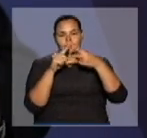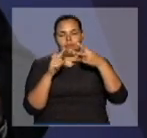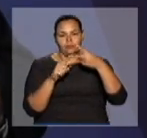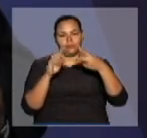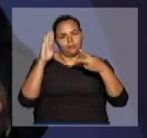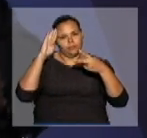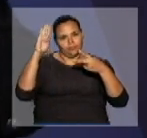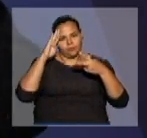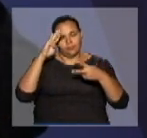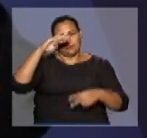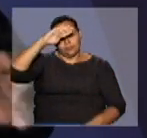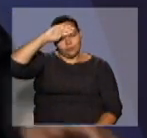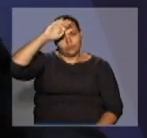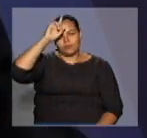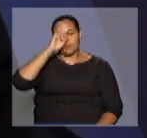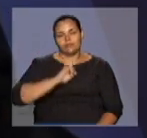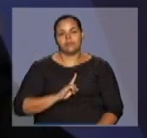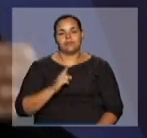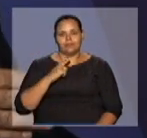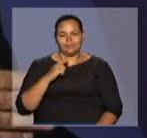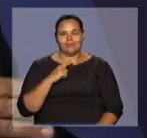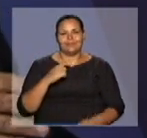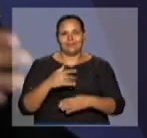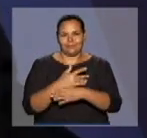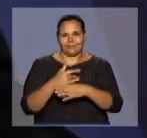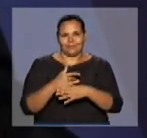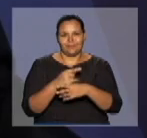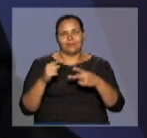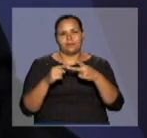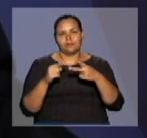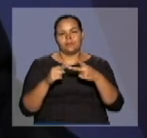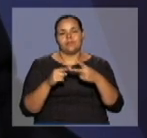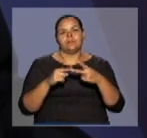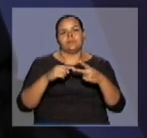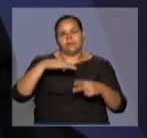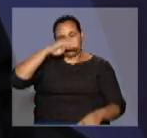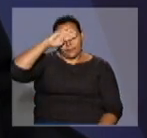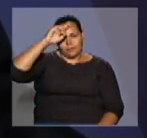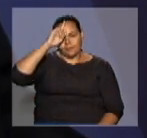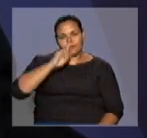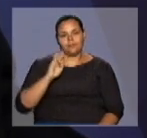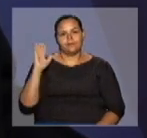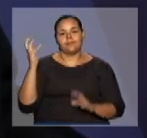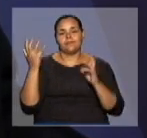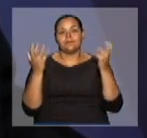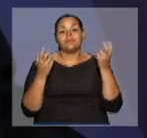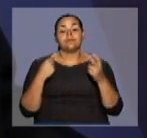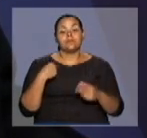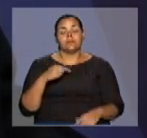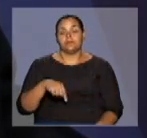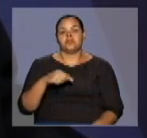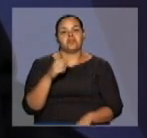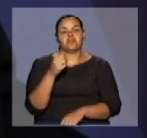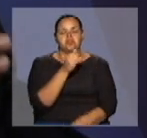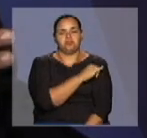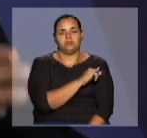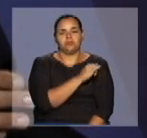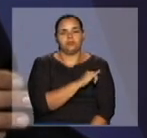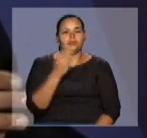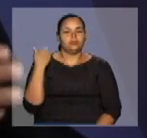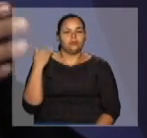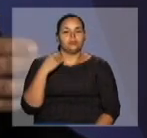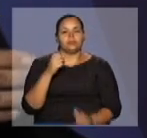tipos principais de febre amarela, a urbana e a silvestre. A urbana foi erradicada aqui do Rio de Janeiro na